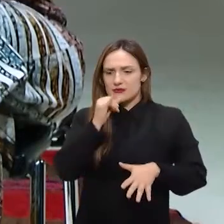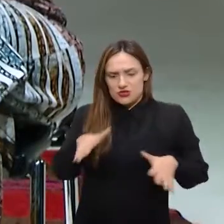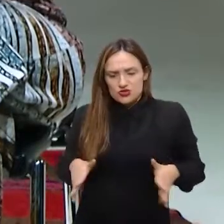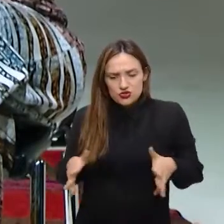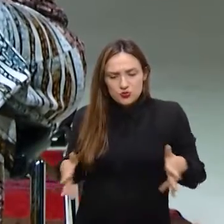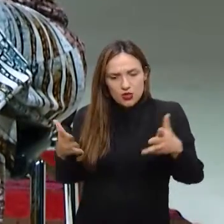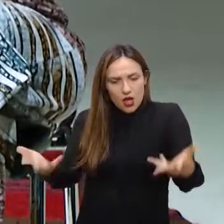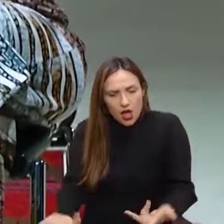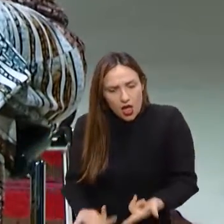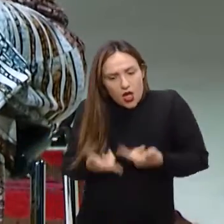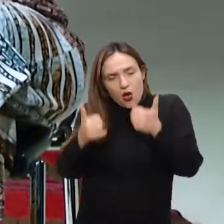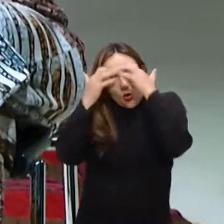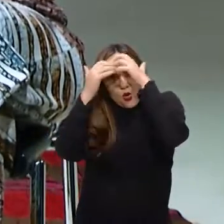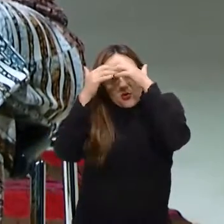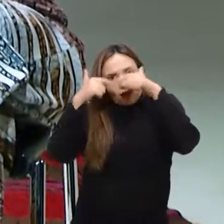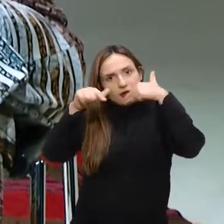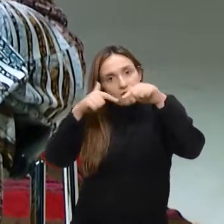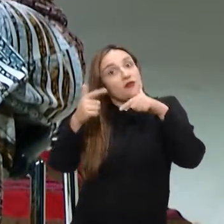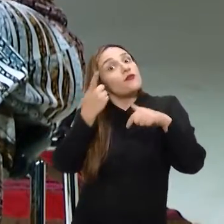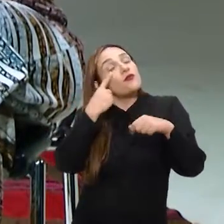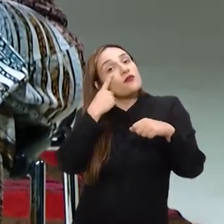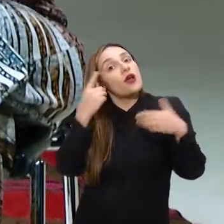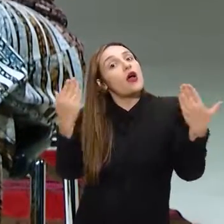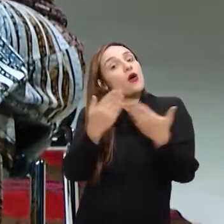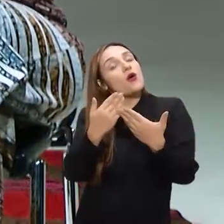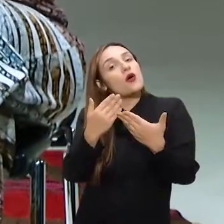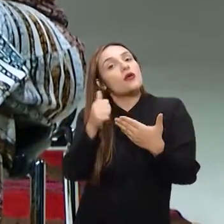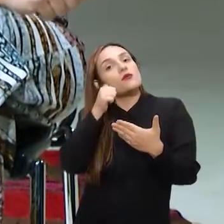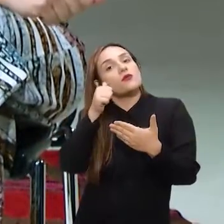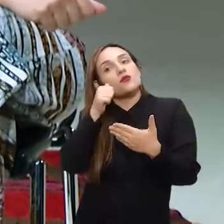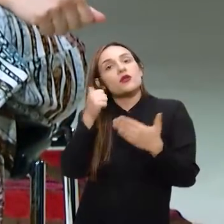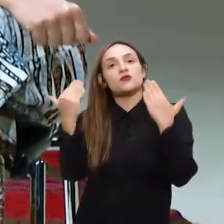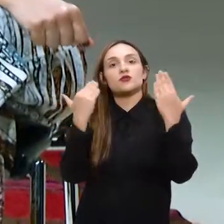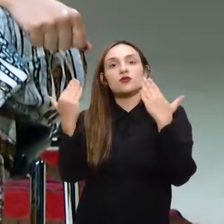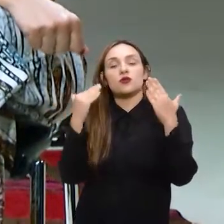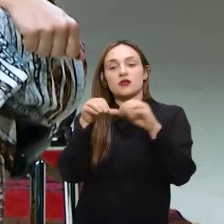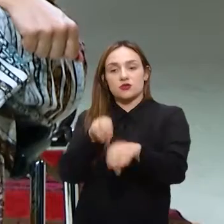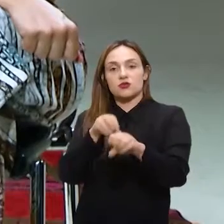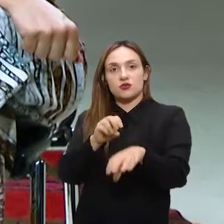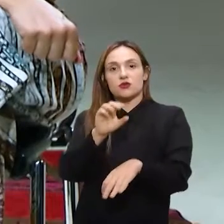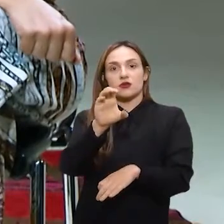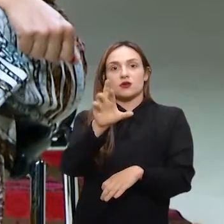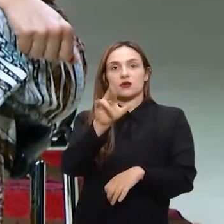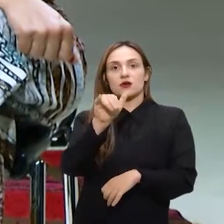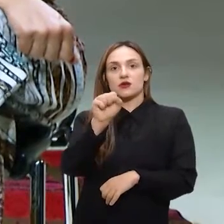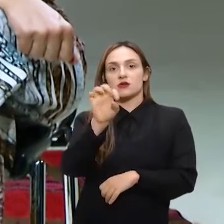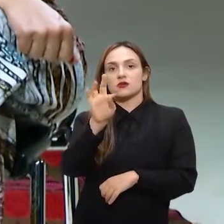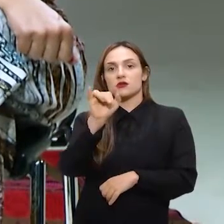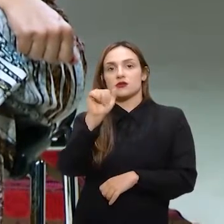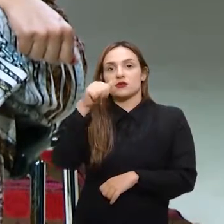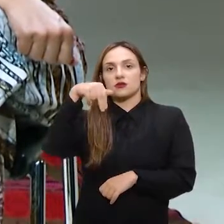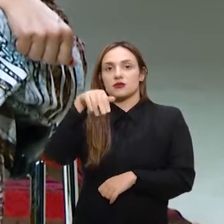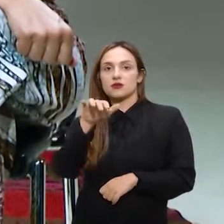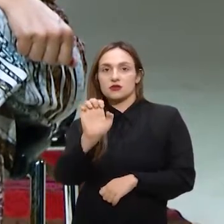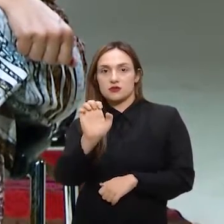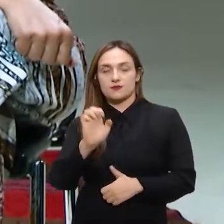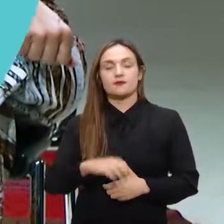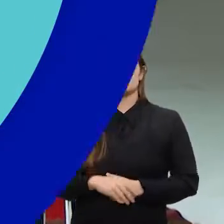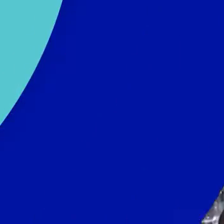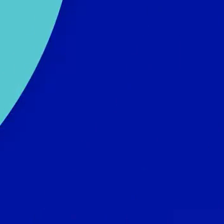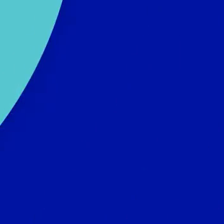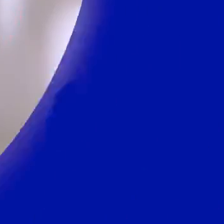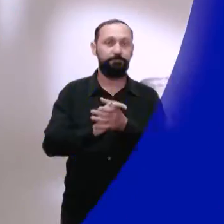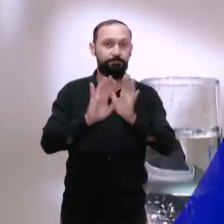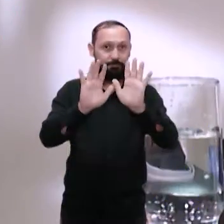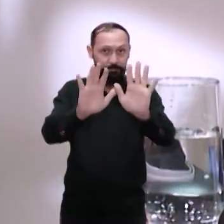responsável por estimular as habilidades naturais do cérebro. Você acompanha agora a entrevista com a psicóloga educacional Cristiane